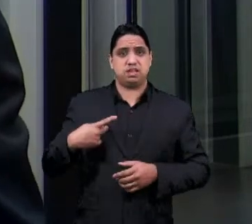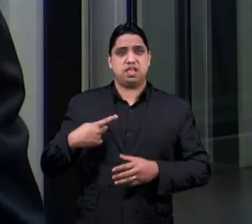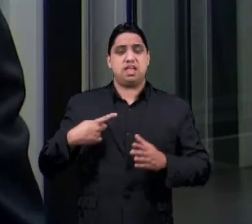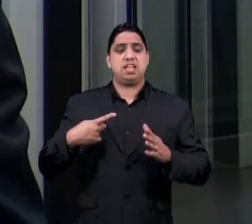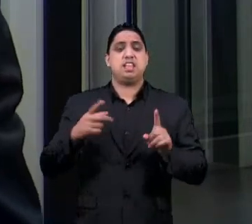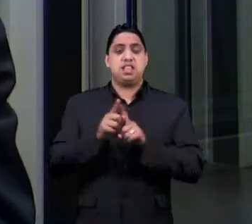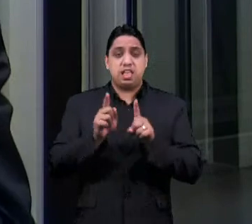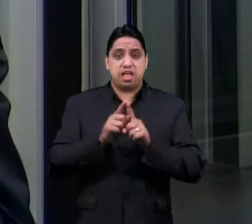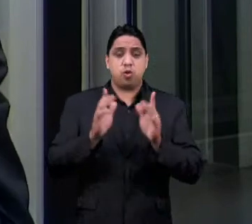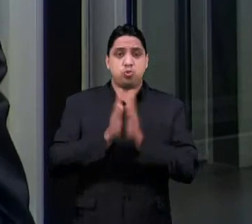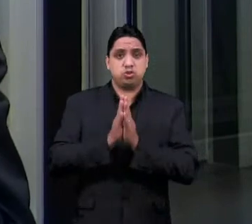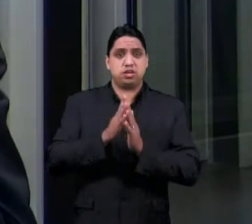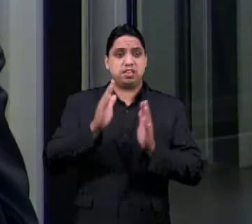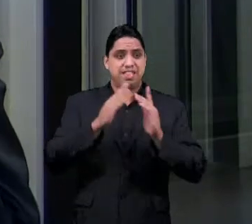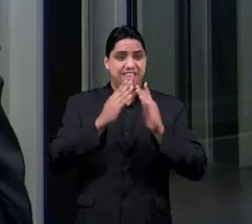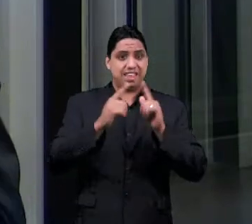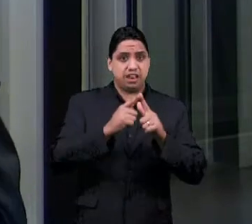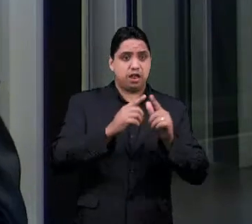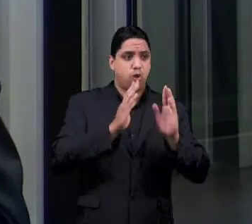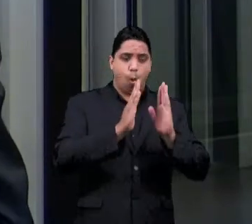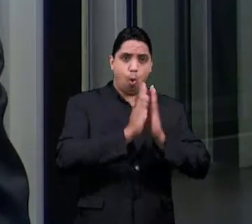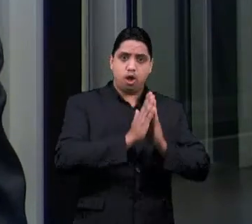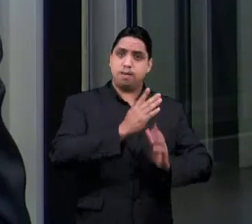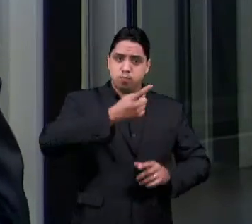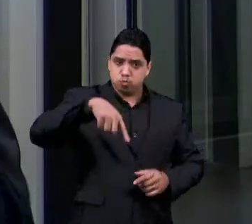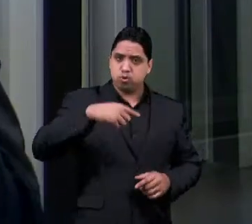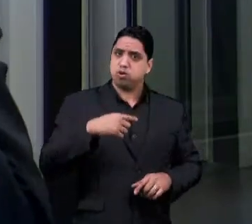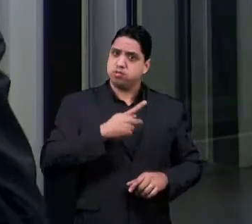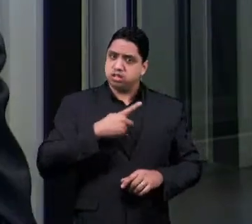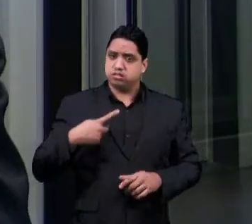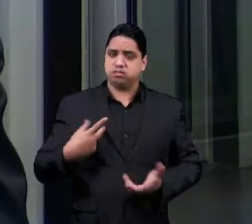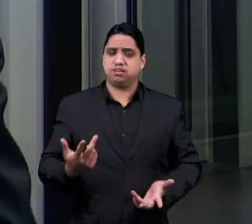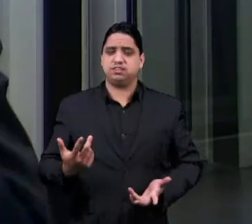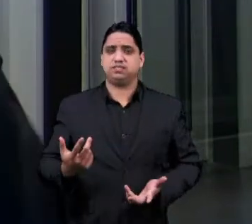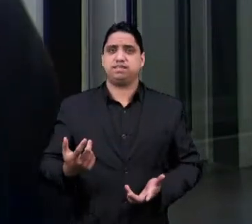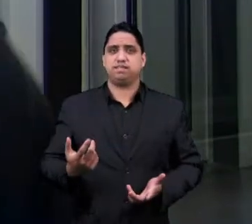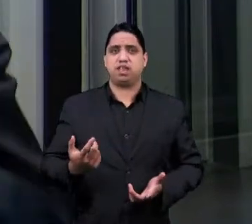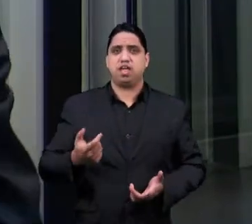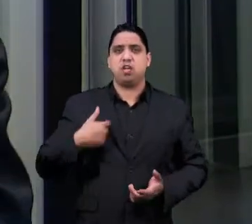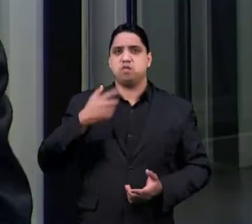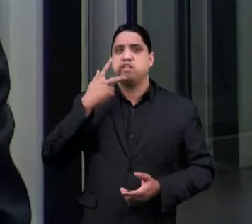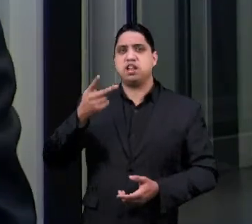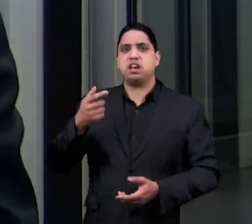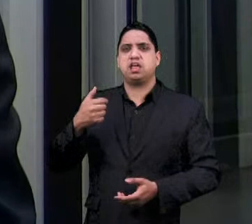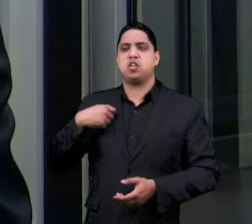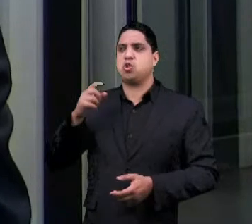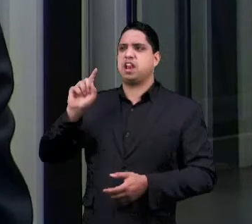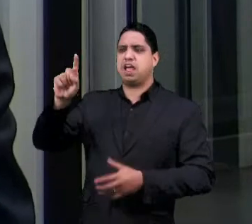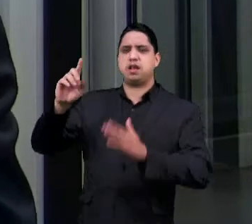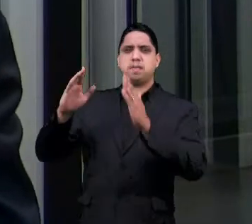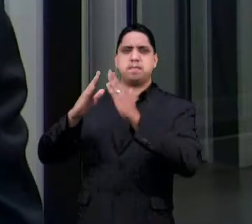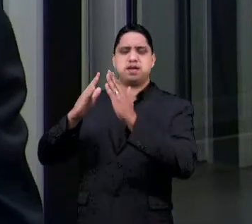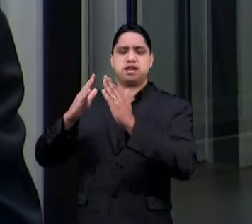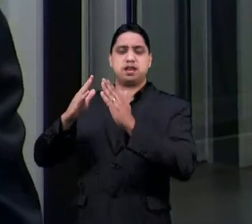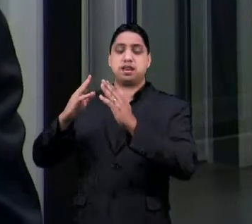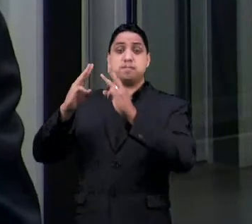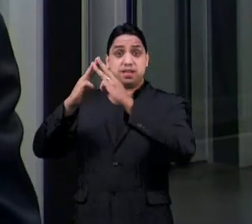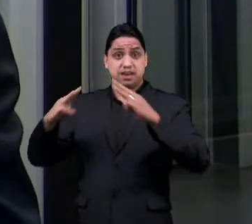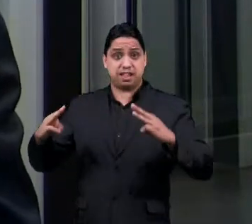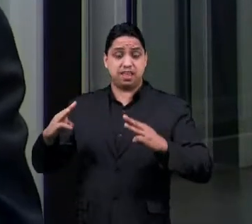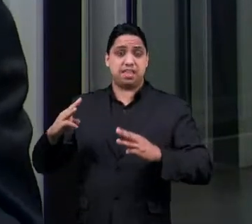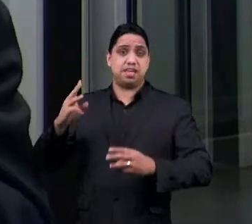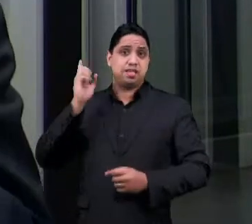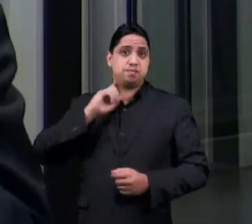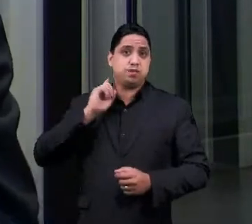nós. Vou contar só rapidamente sobre oração. Certa vez eu estava no Manaim de Divinópolis, eu tinha 8 igrejas,